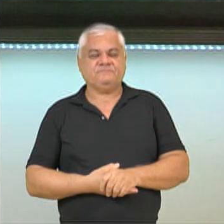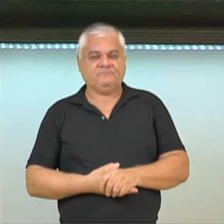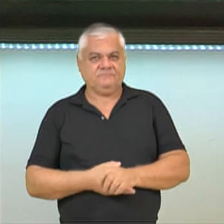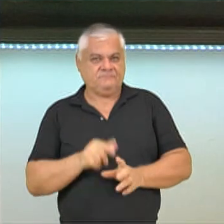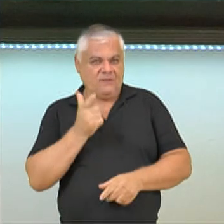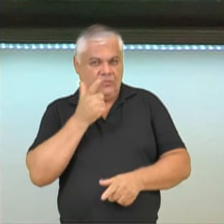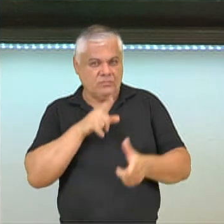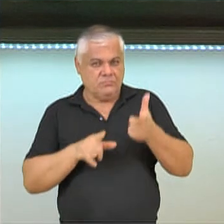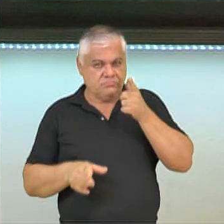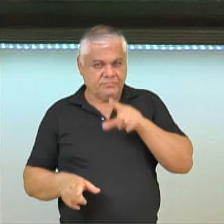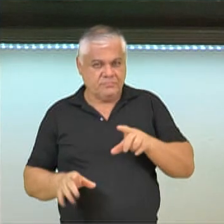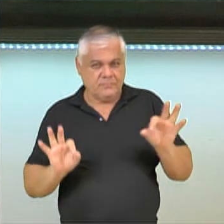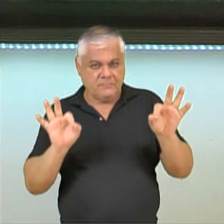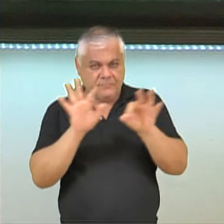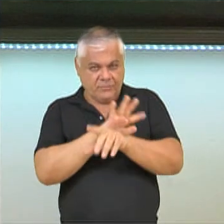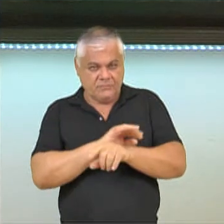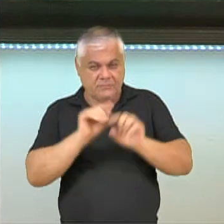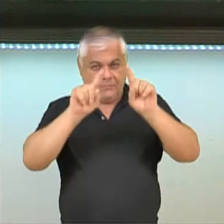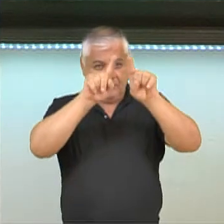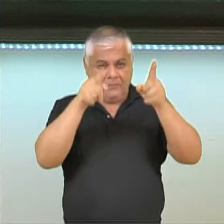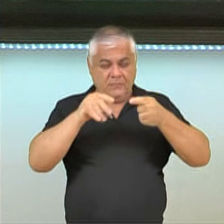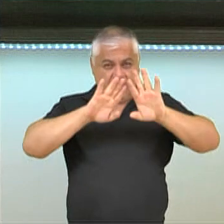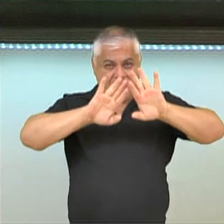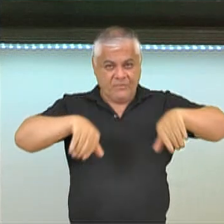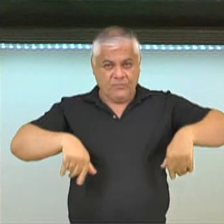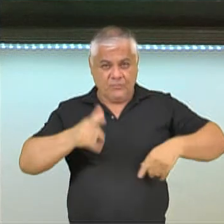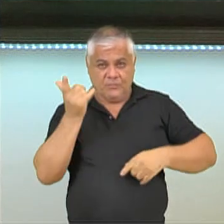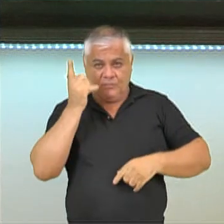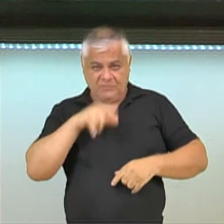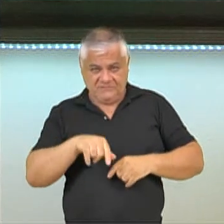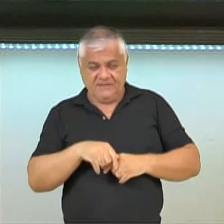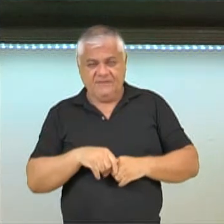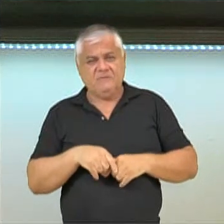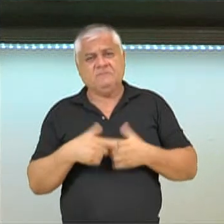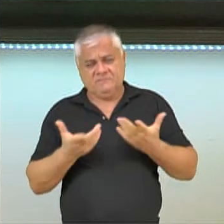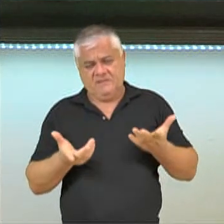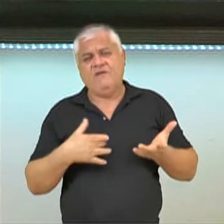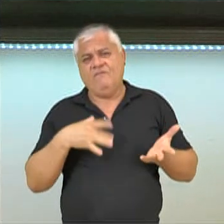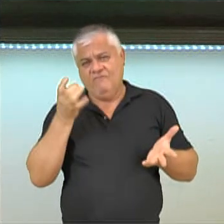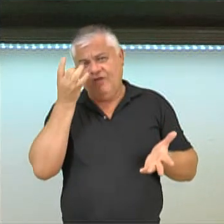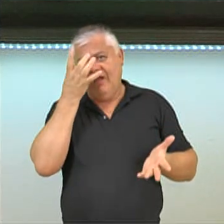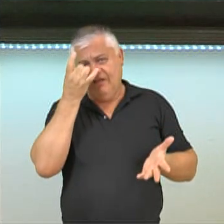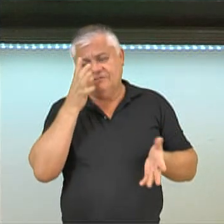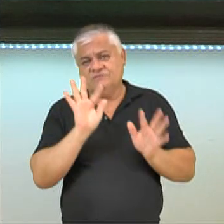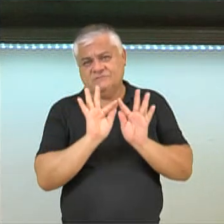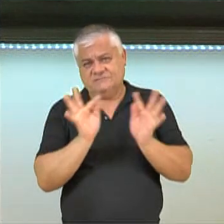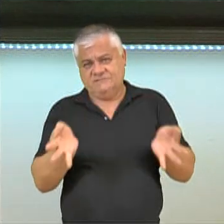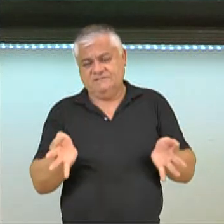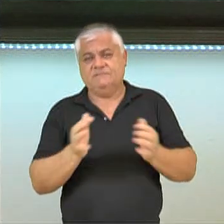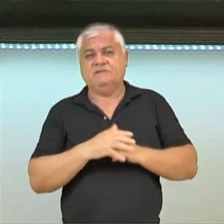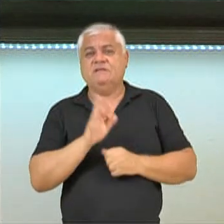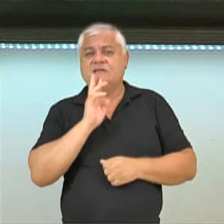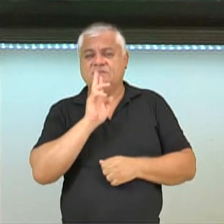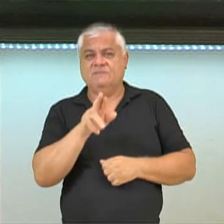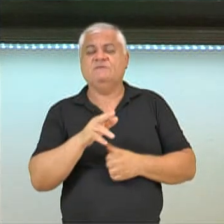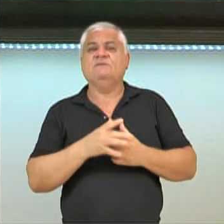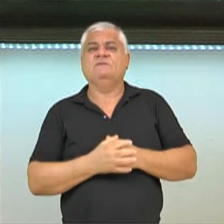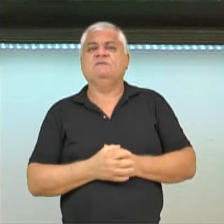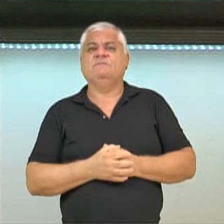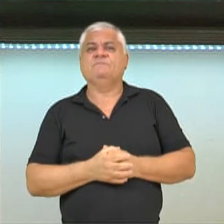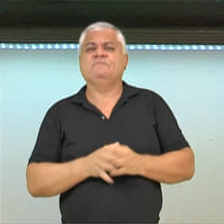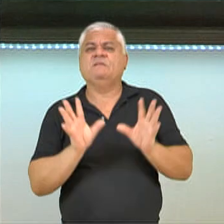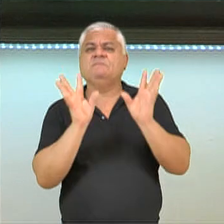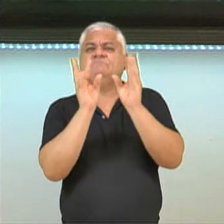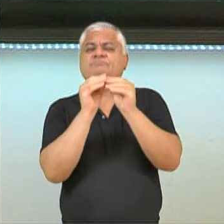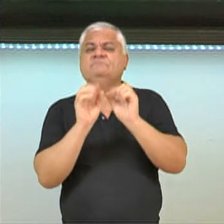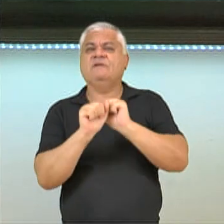Resolveu? Conseguiu simplificar? Se você fez as continhas, você pode perceber que ficou bem mais simplesinho, né, a resposta, bem mais sucinta,